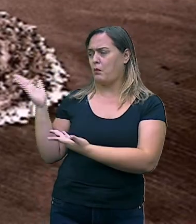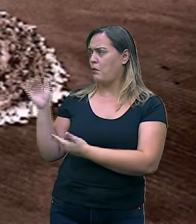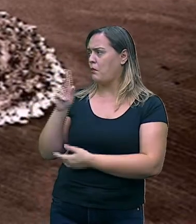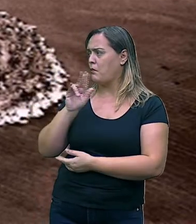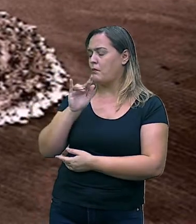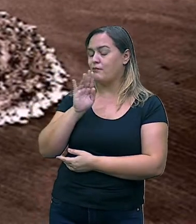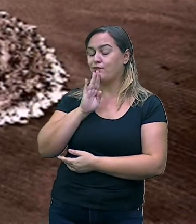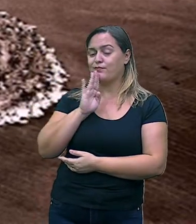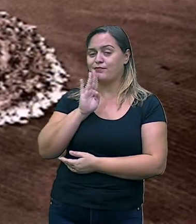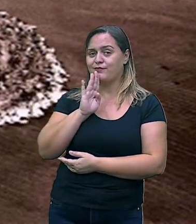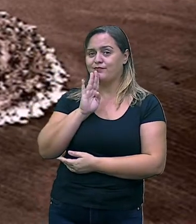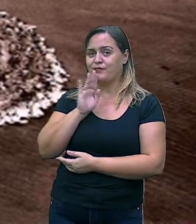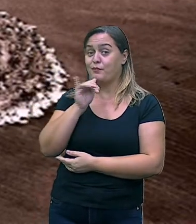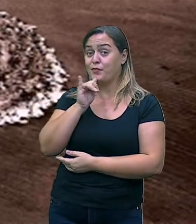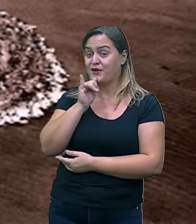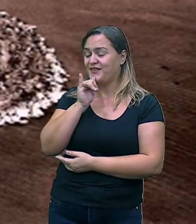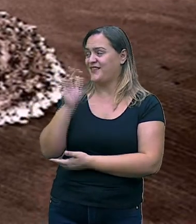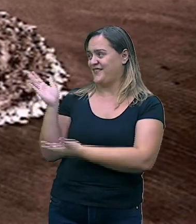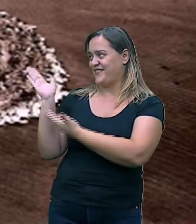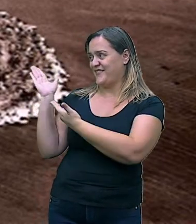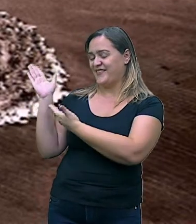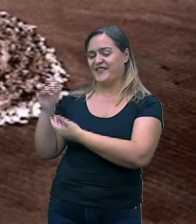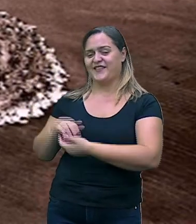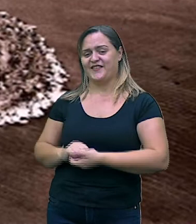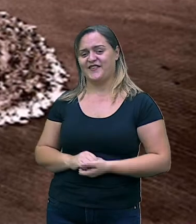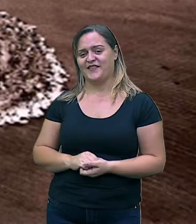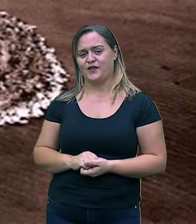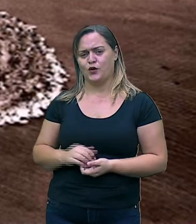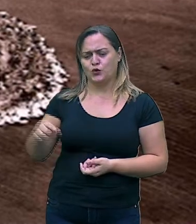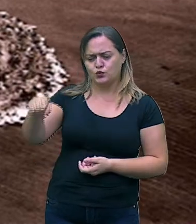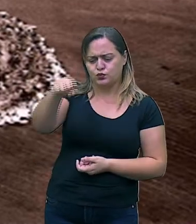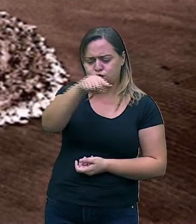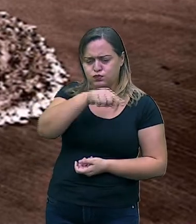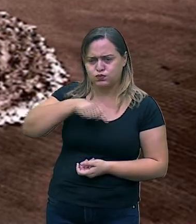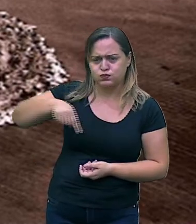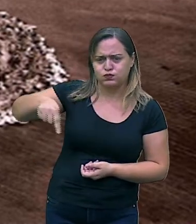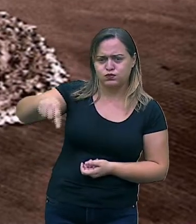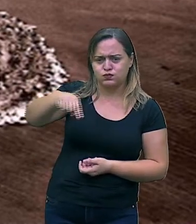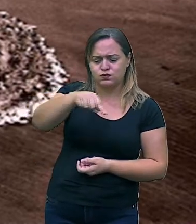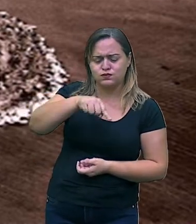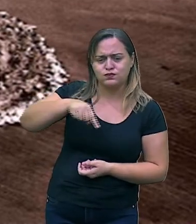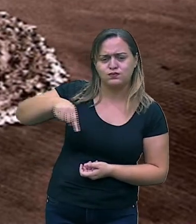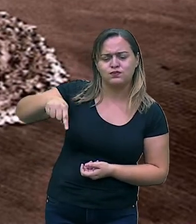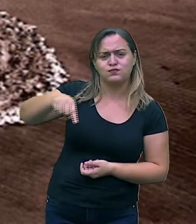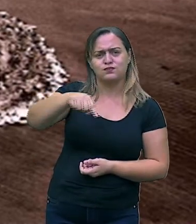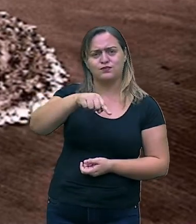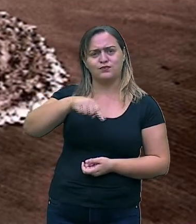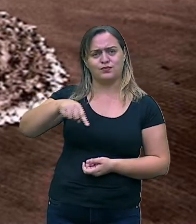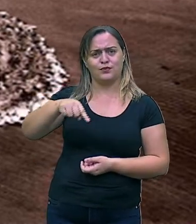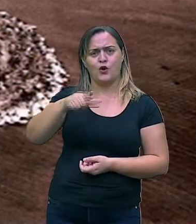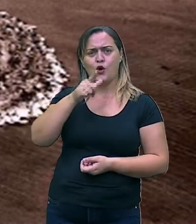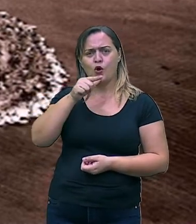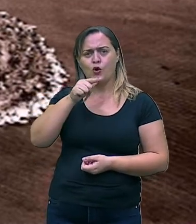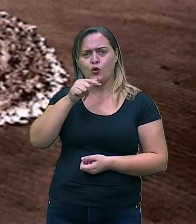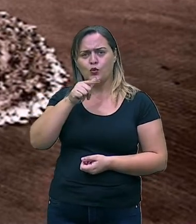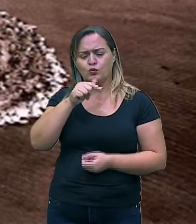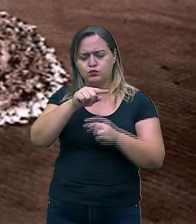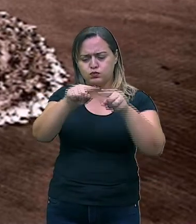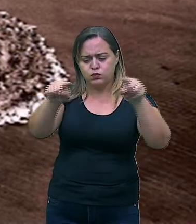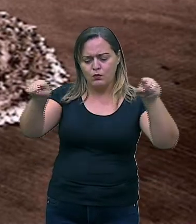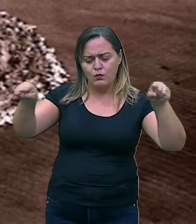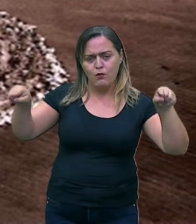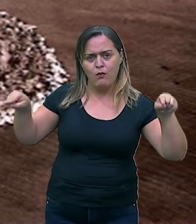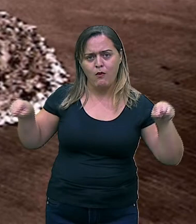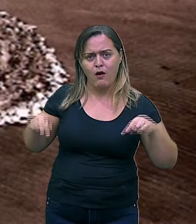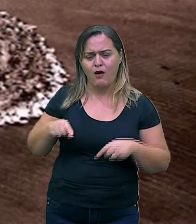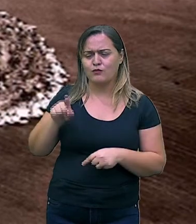logo aqui atrás. Vou até sair um pouquinho para vocês observarem. Que foi feito no Grande Lago Salino do estado de Utah, nos Estados